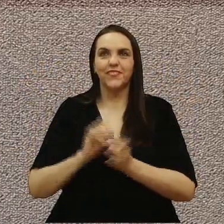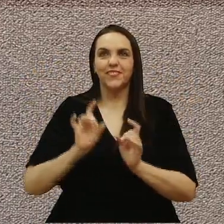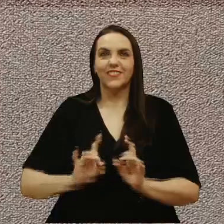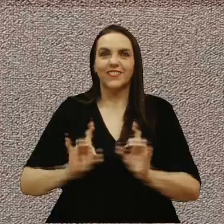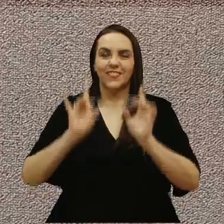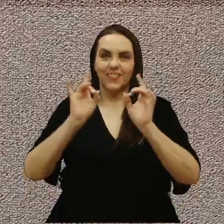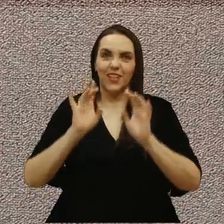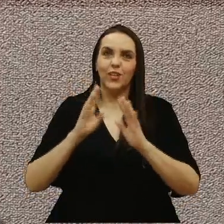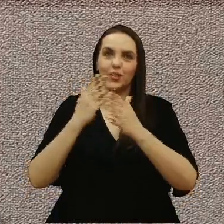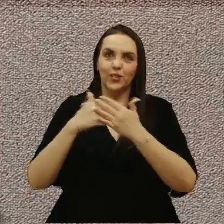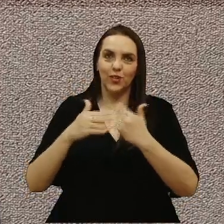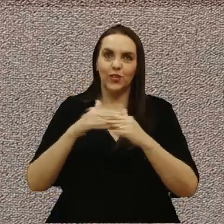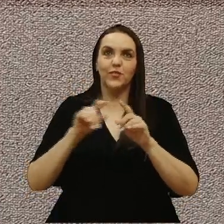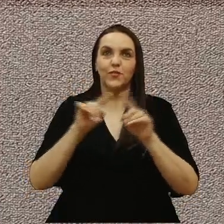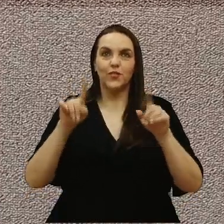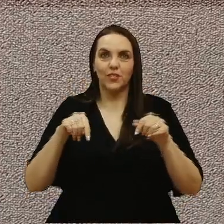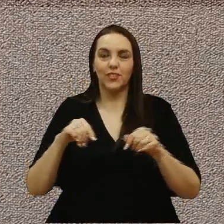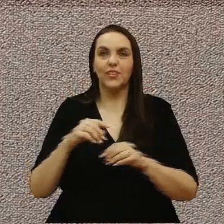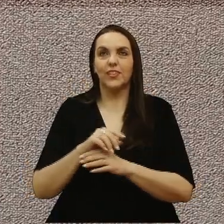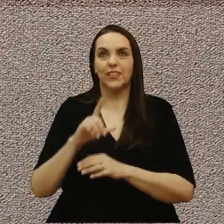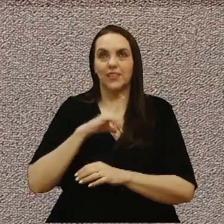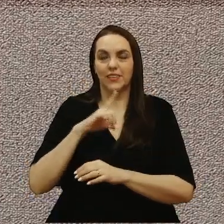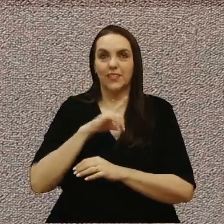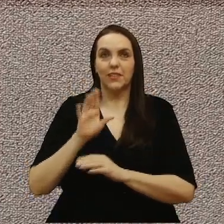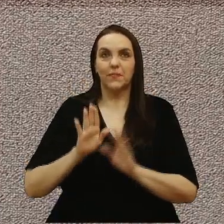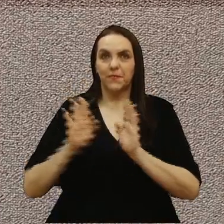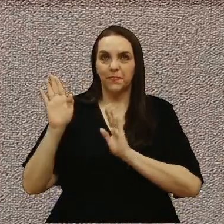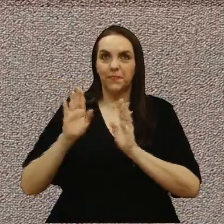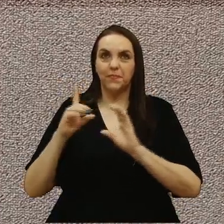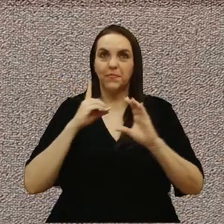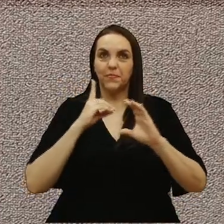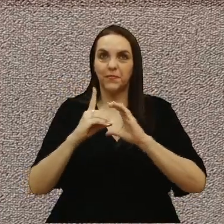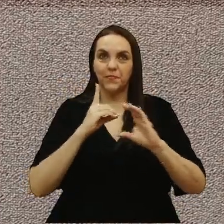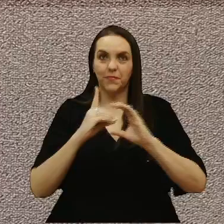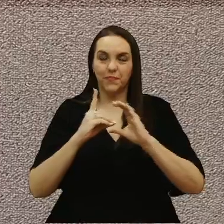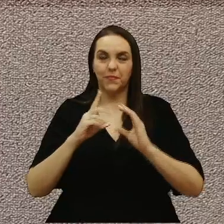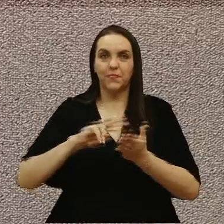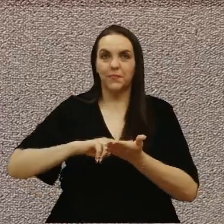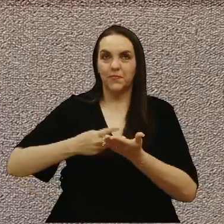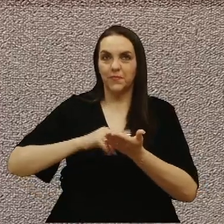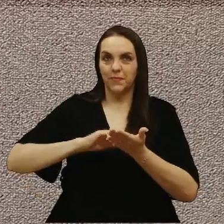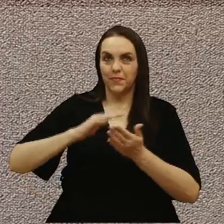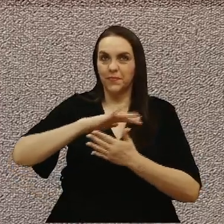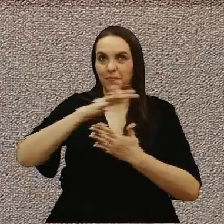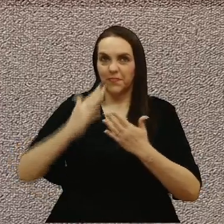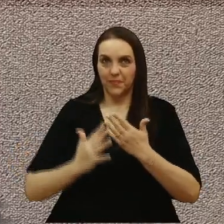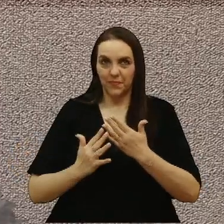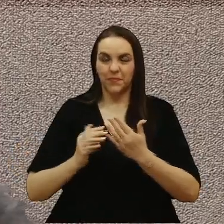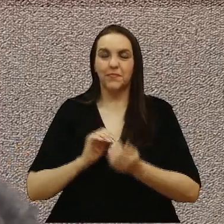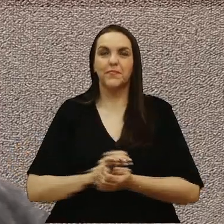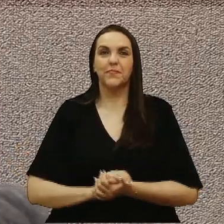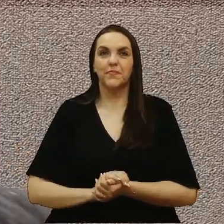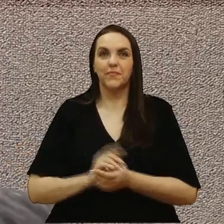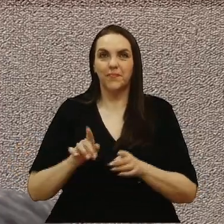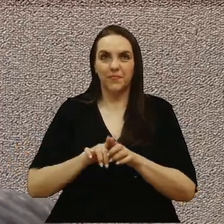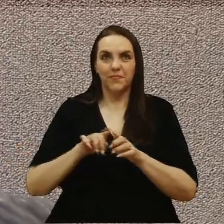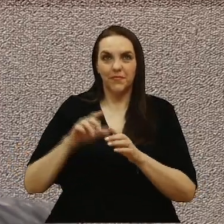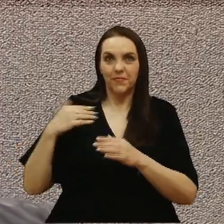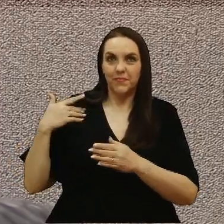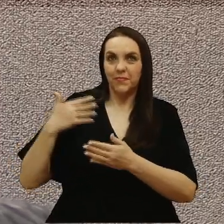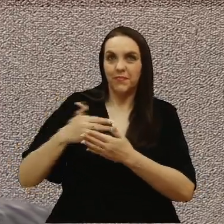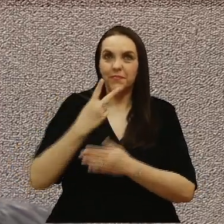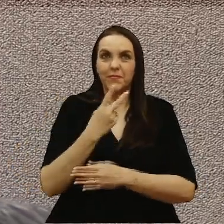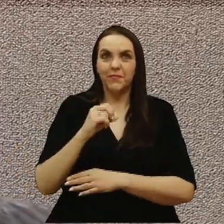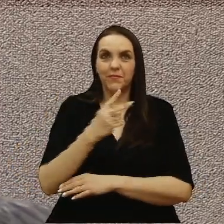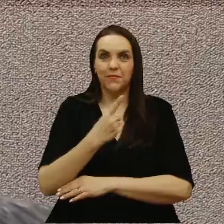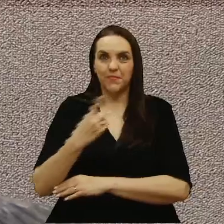os funcionários da empresa licenciada CID Tradução e Interpretação de Libras, que desde 2014